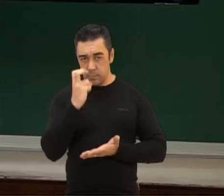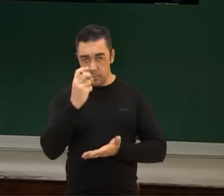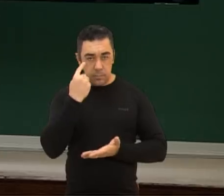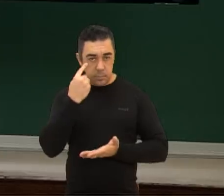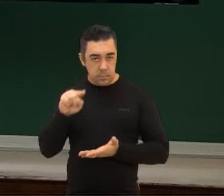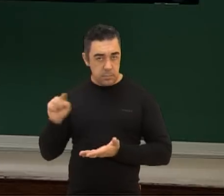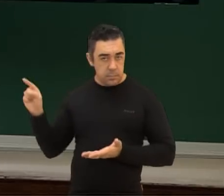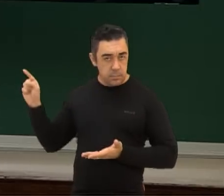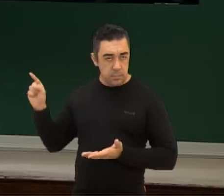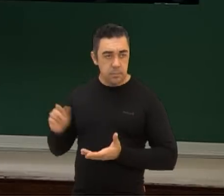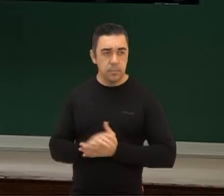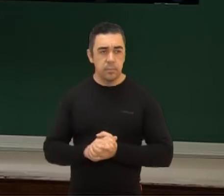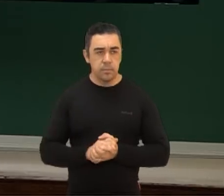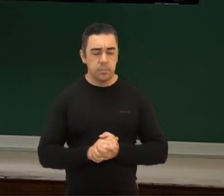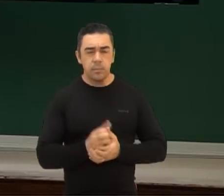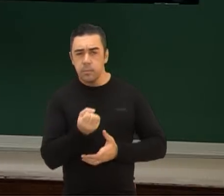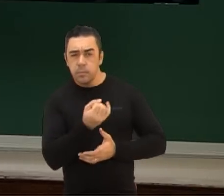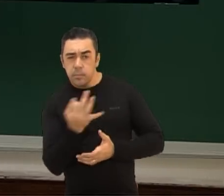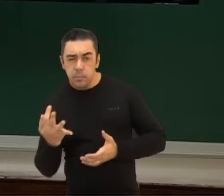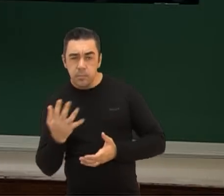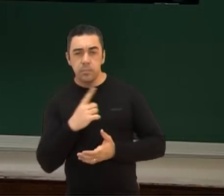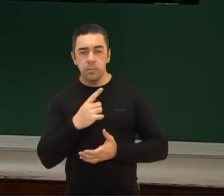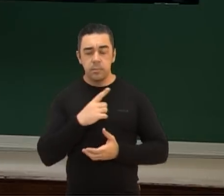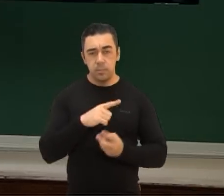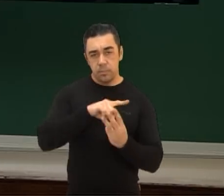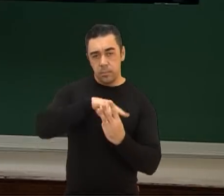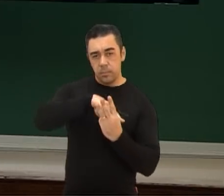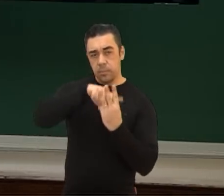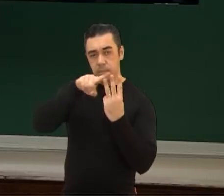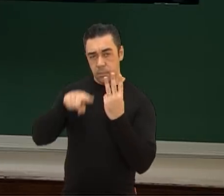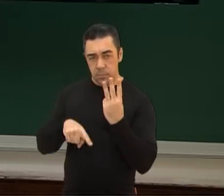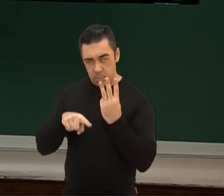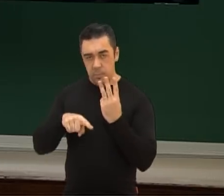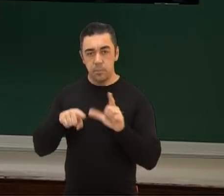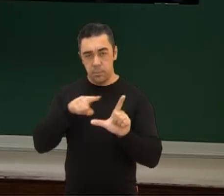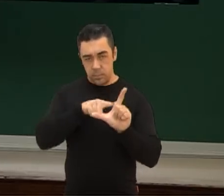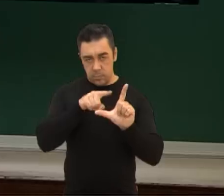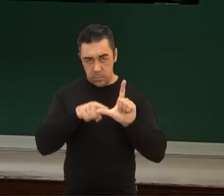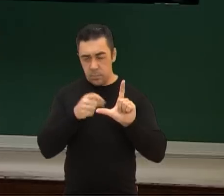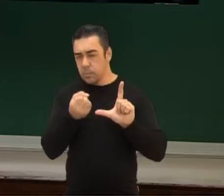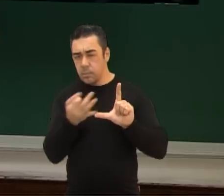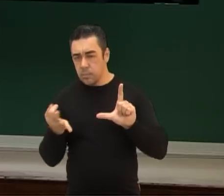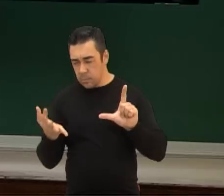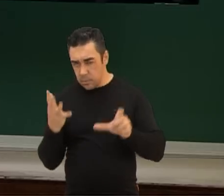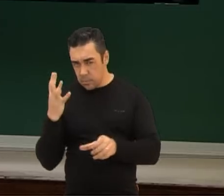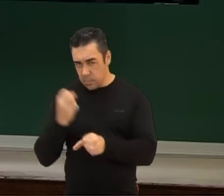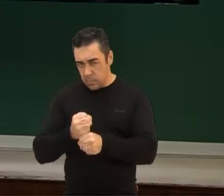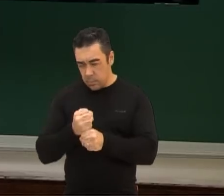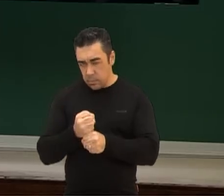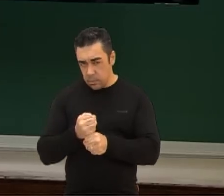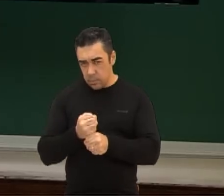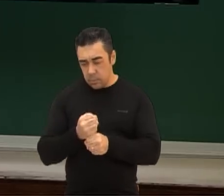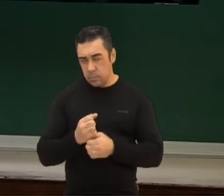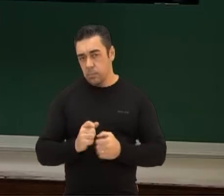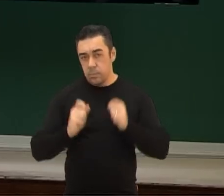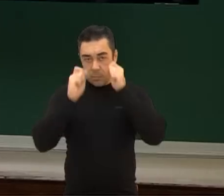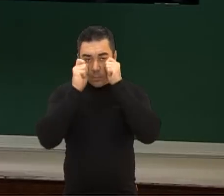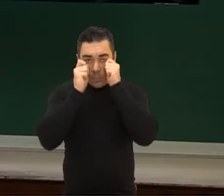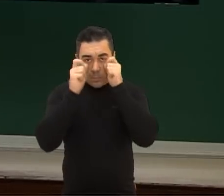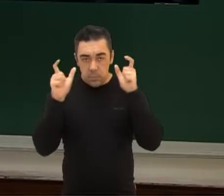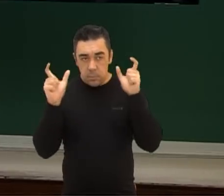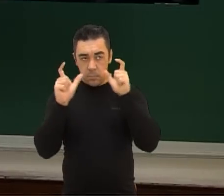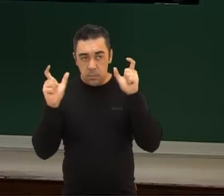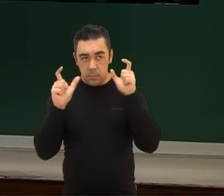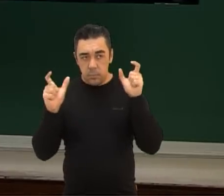Vejamos aqui. Calcule a medida dos 3 ângulos da figura. Prestem bem